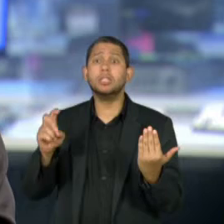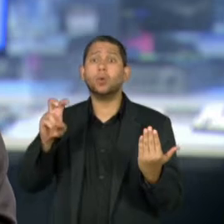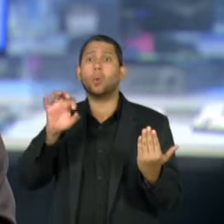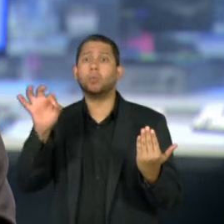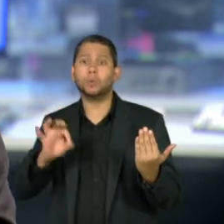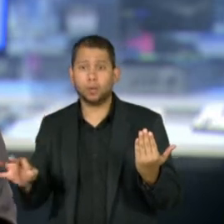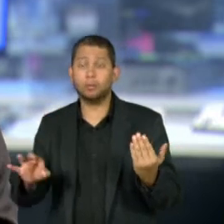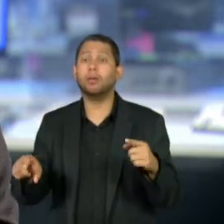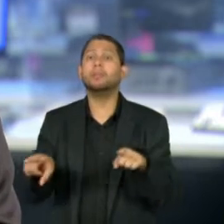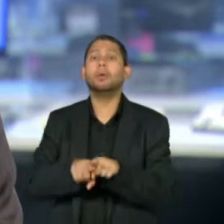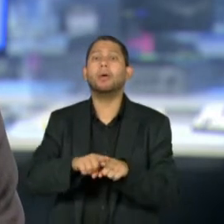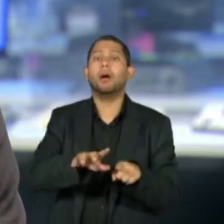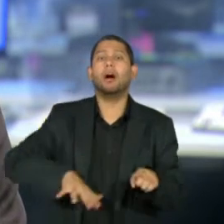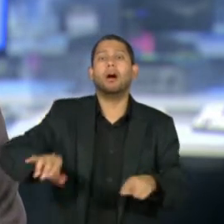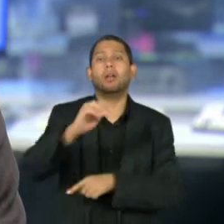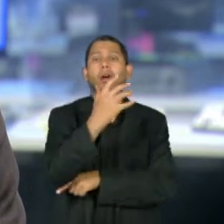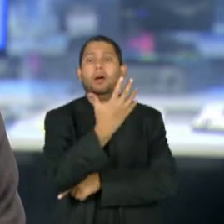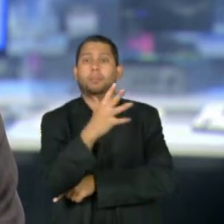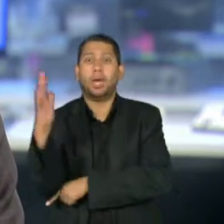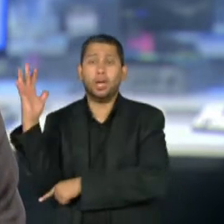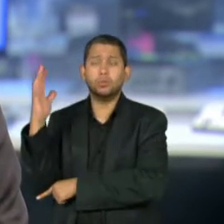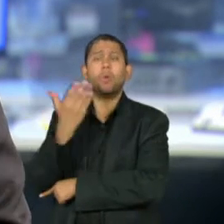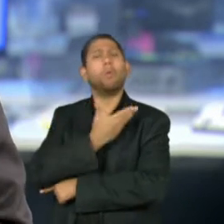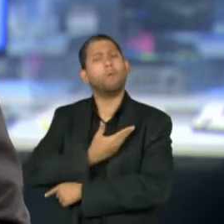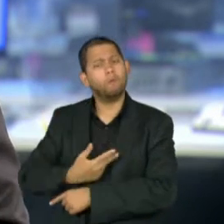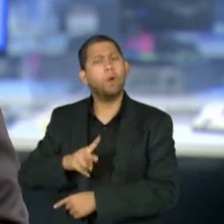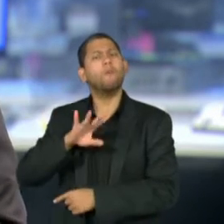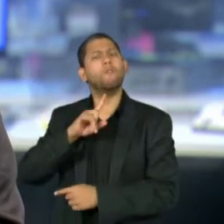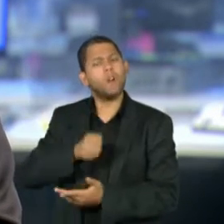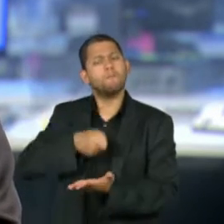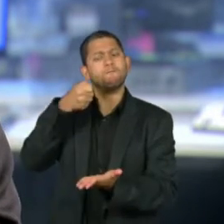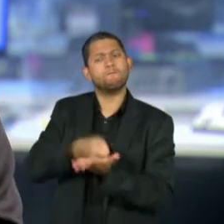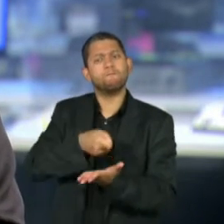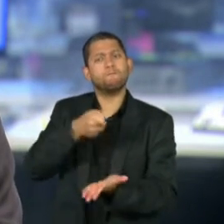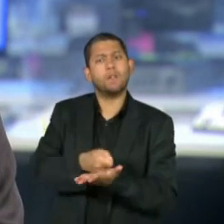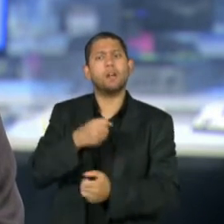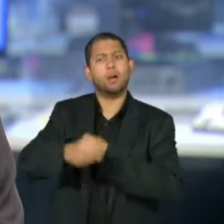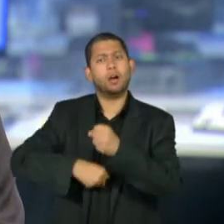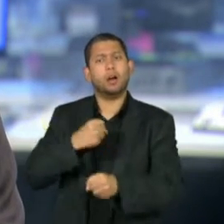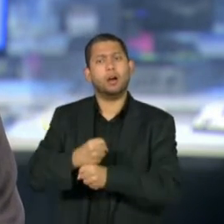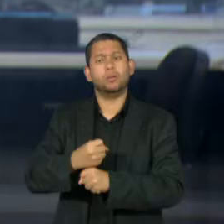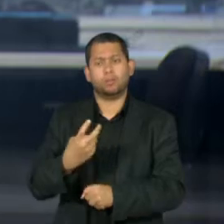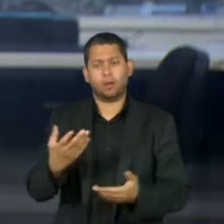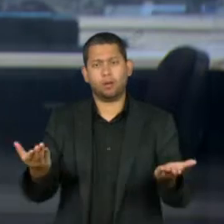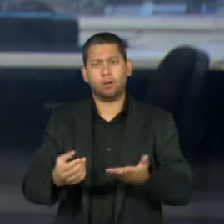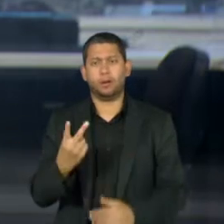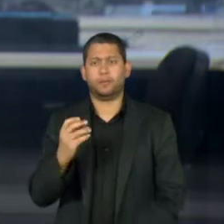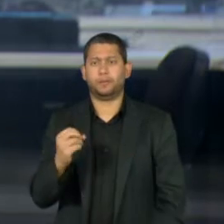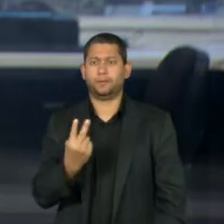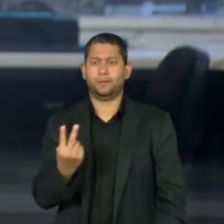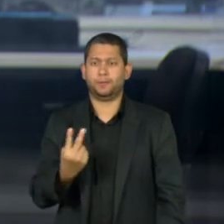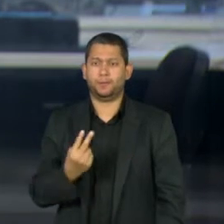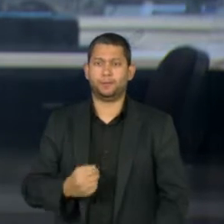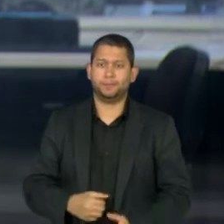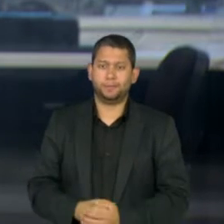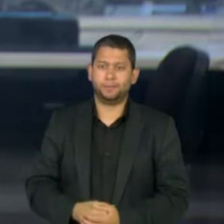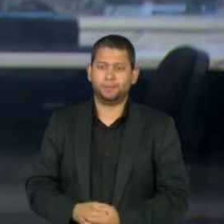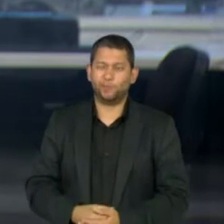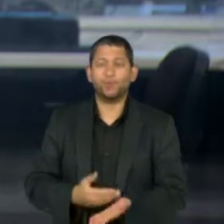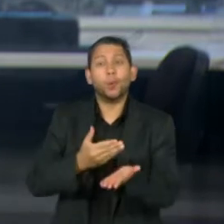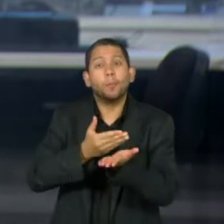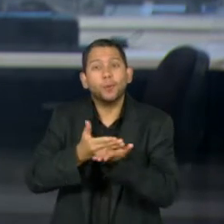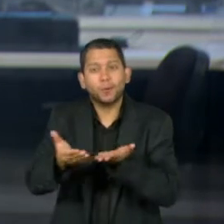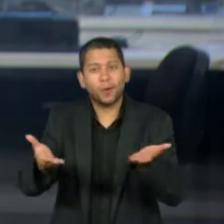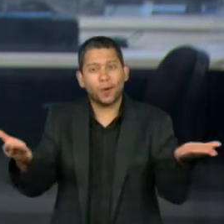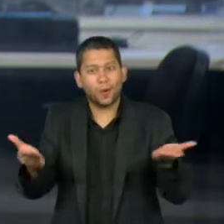ilícitos ambientais, o governo atuará de forma mais contundente em 2022. Começou a funcionar